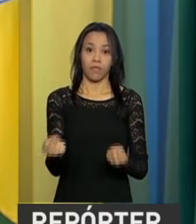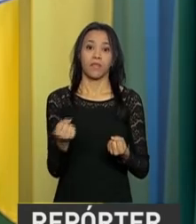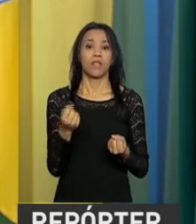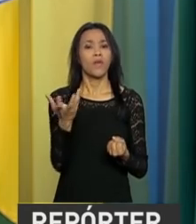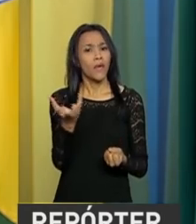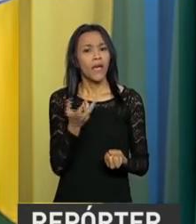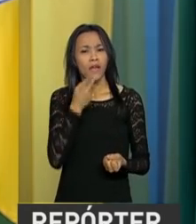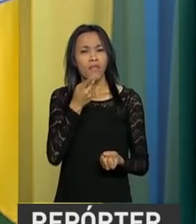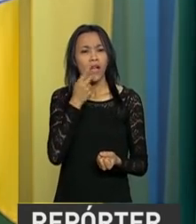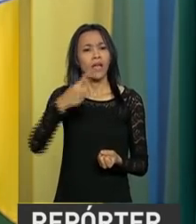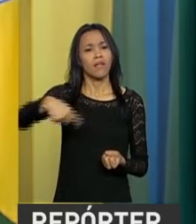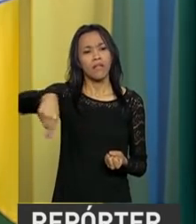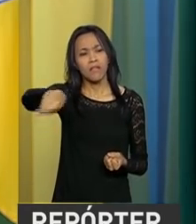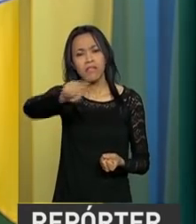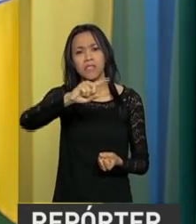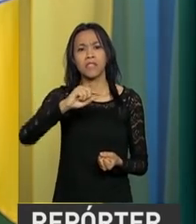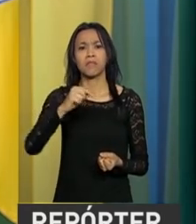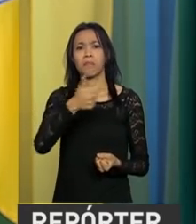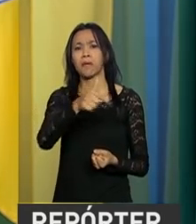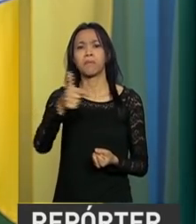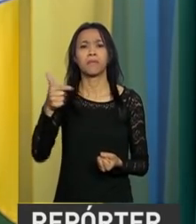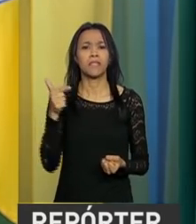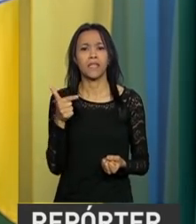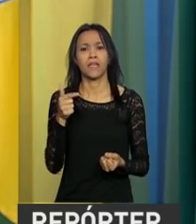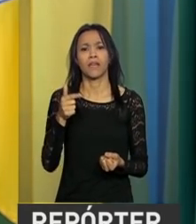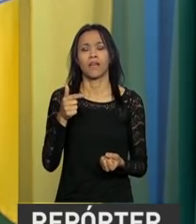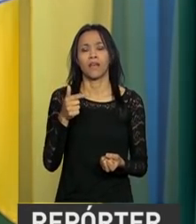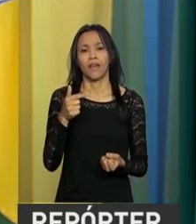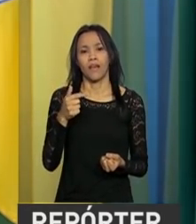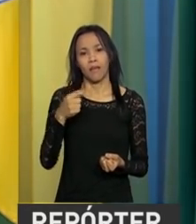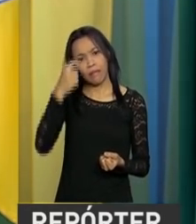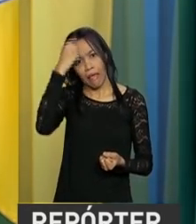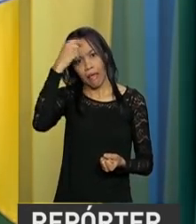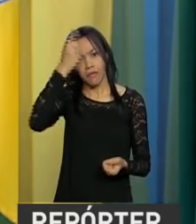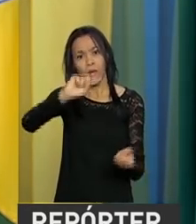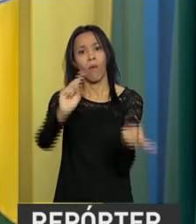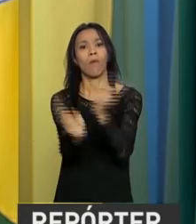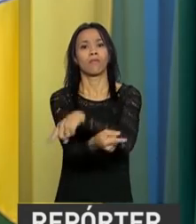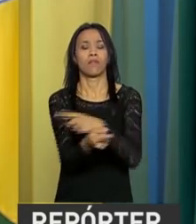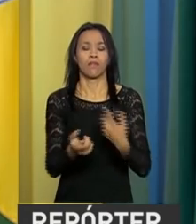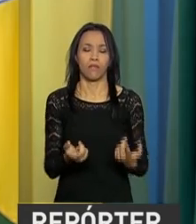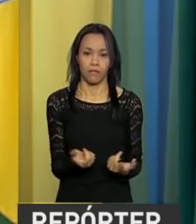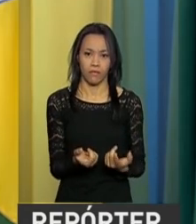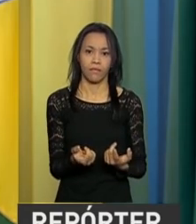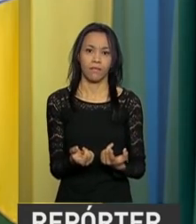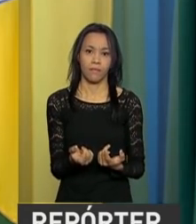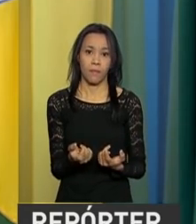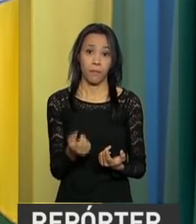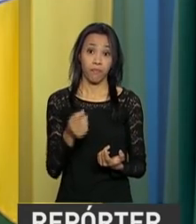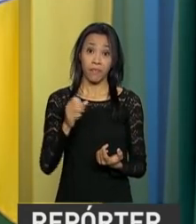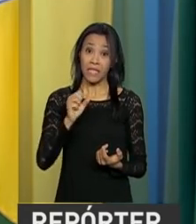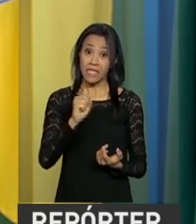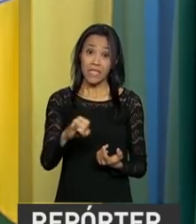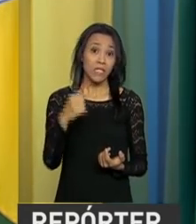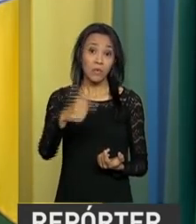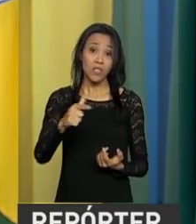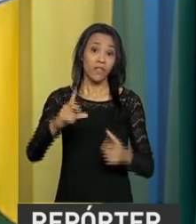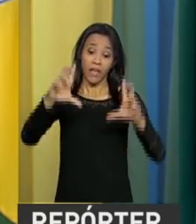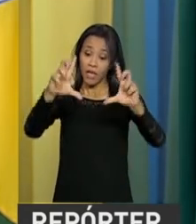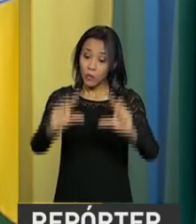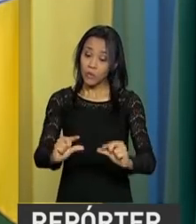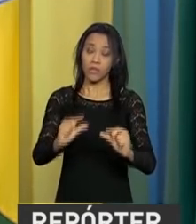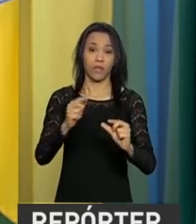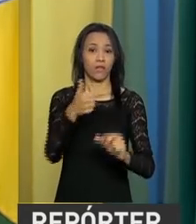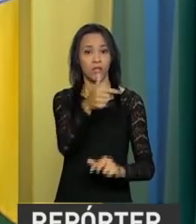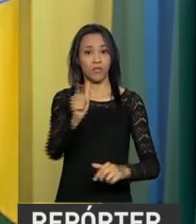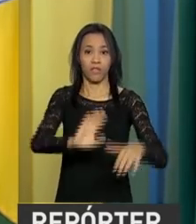haver exploração no sentido contrário, que sem embargo da redução ou da limitação das